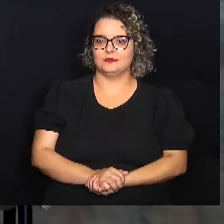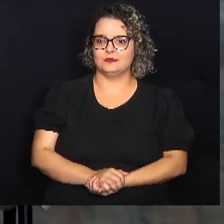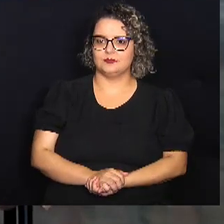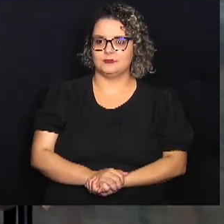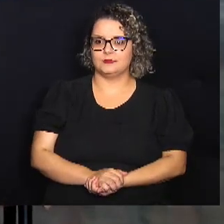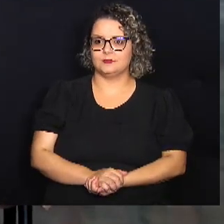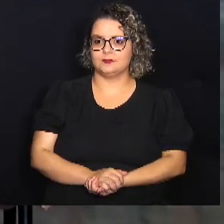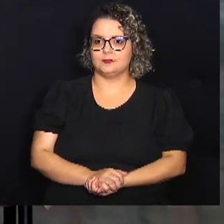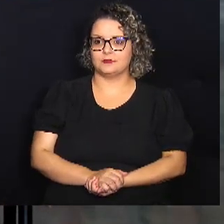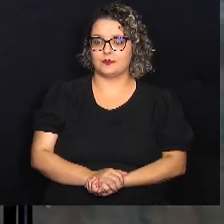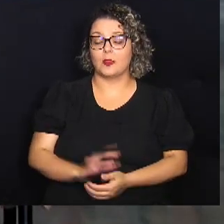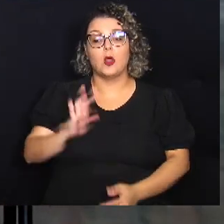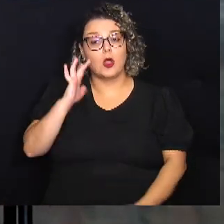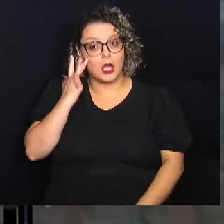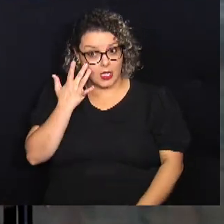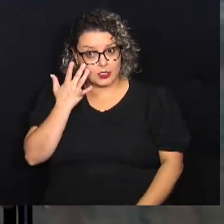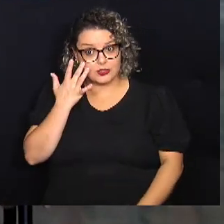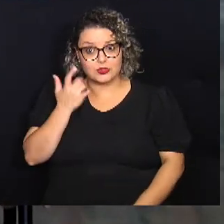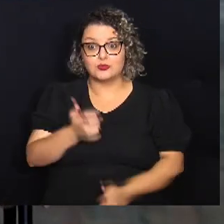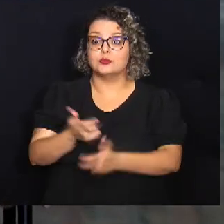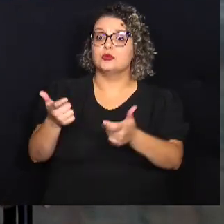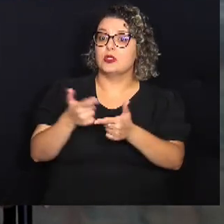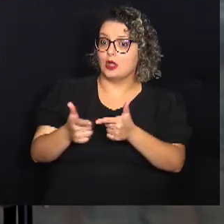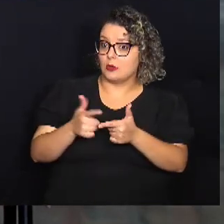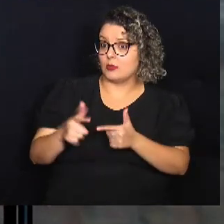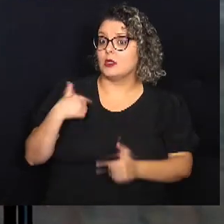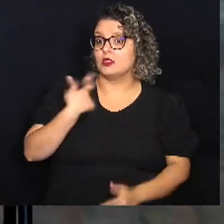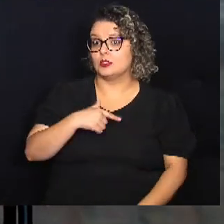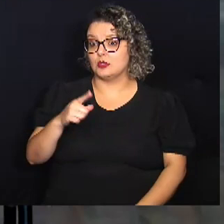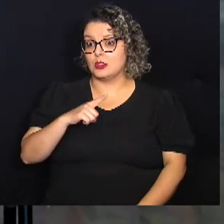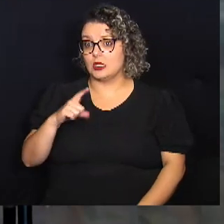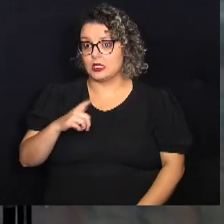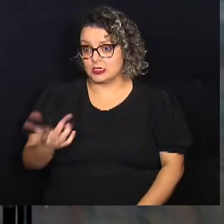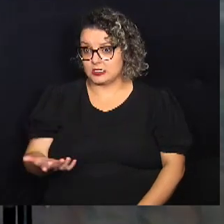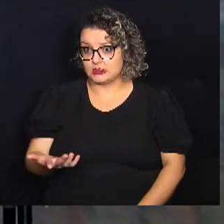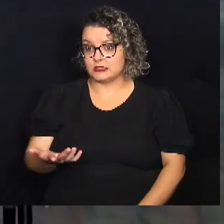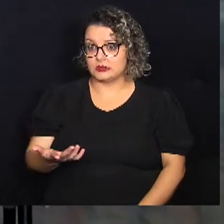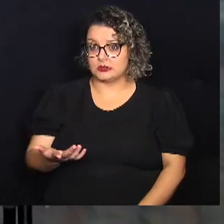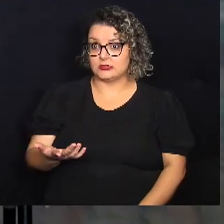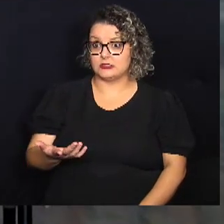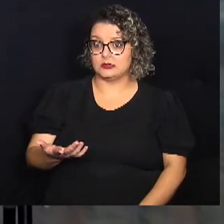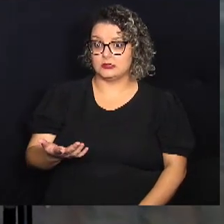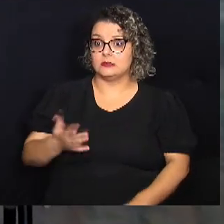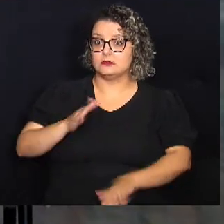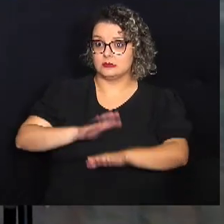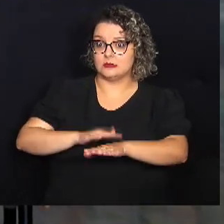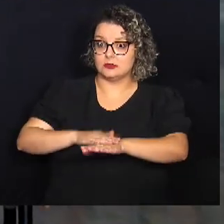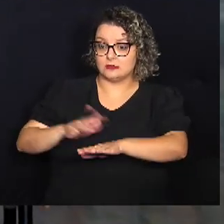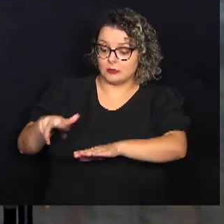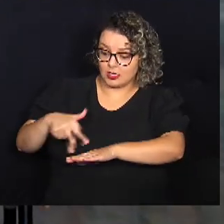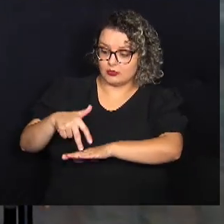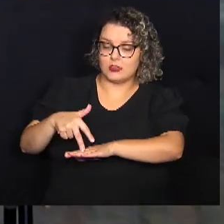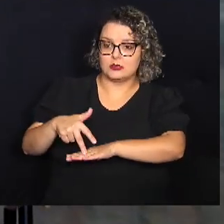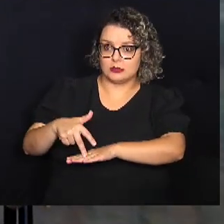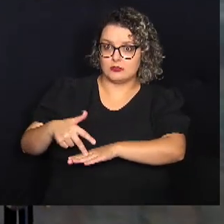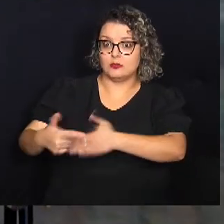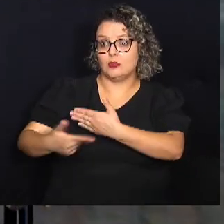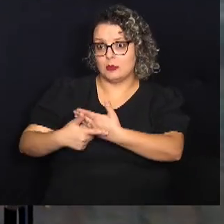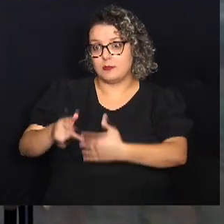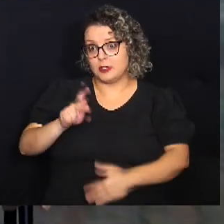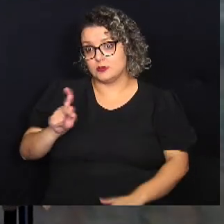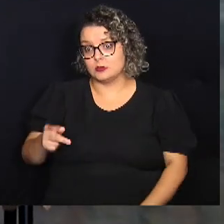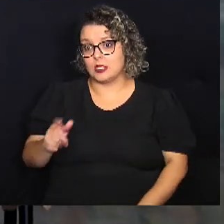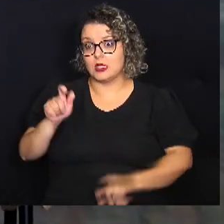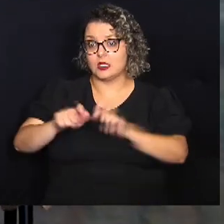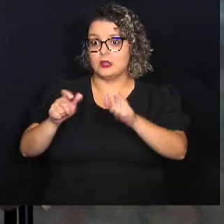acho que um grande problema que a gente tem na atuação do professor é que as